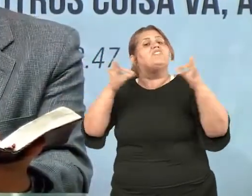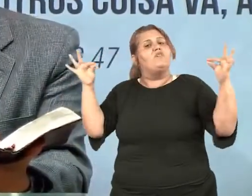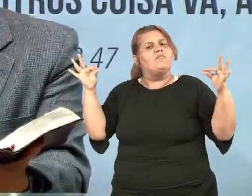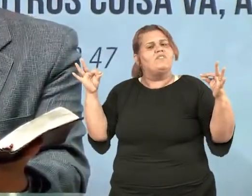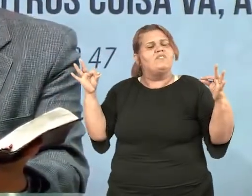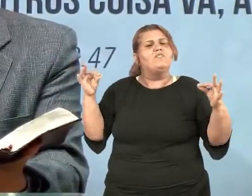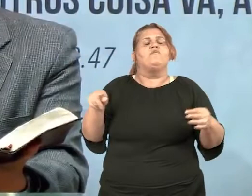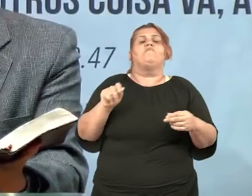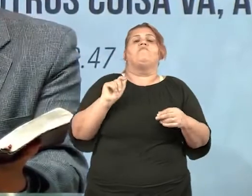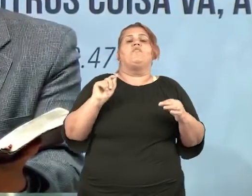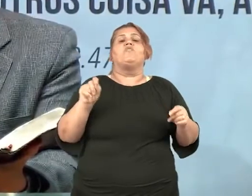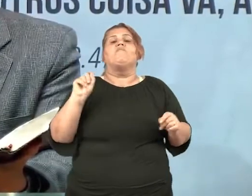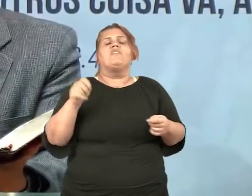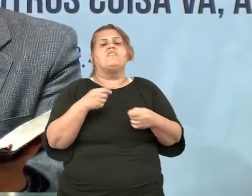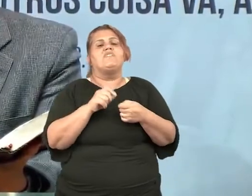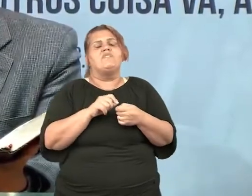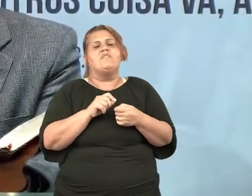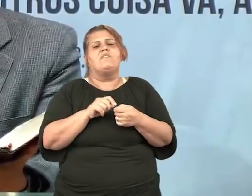porta,